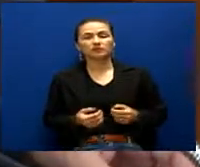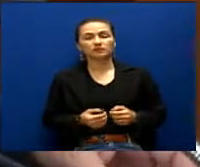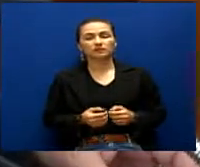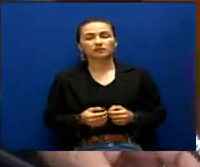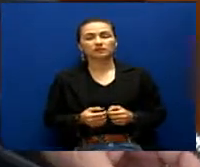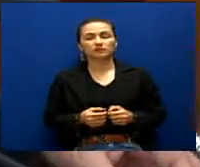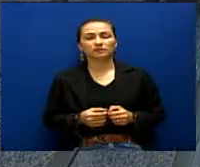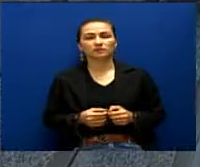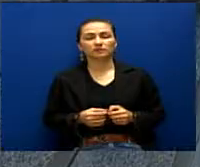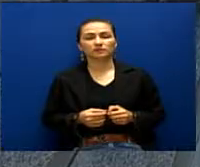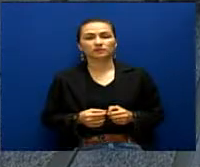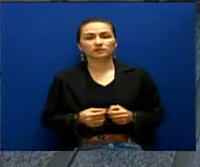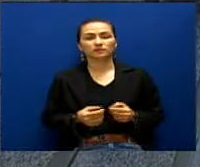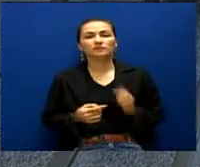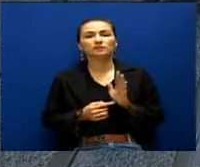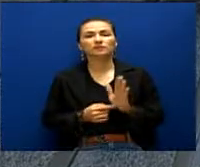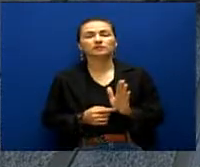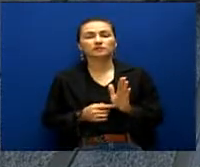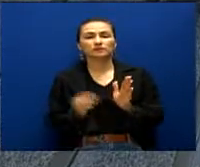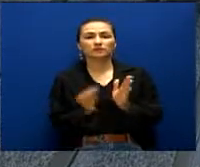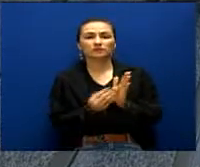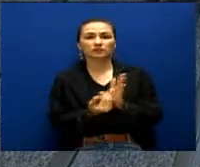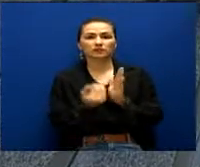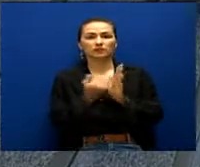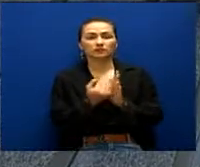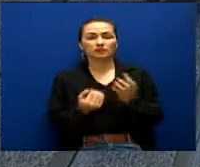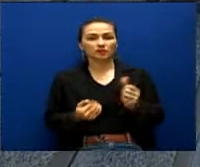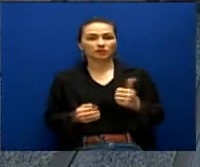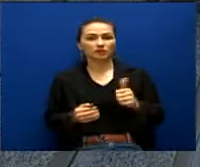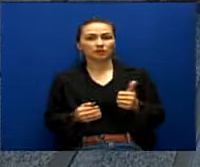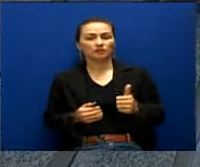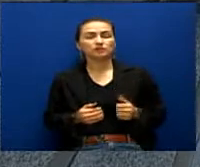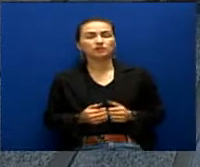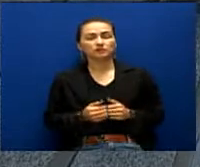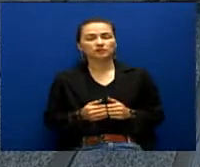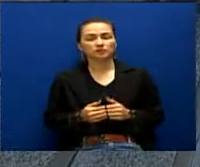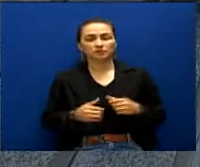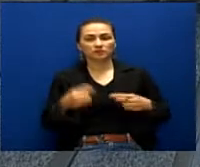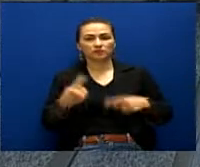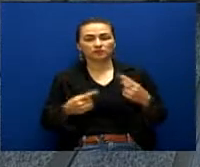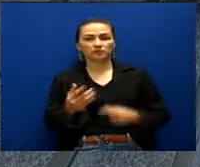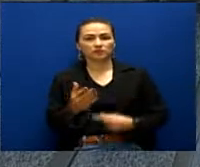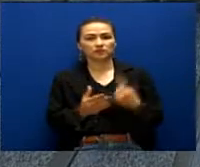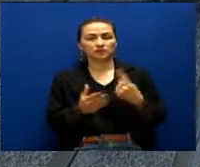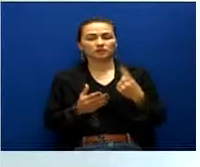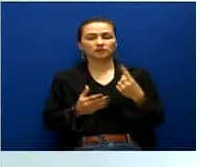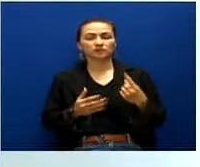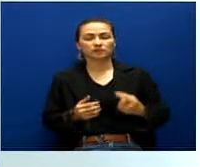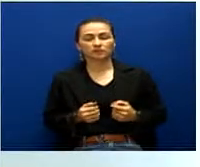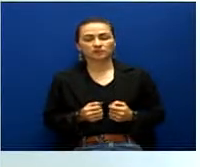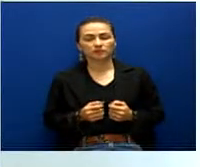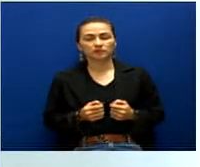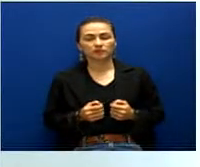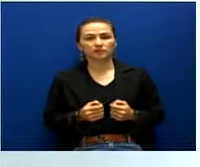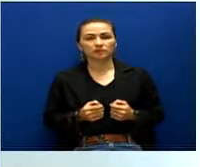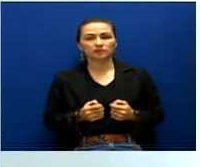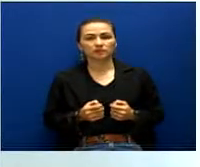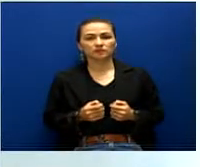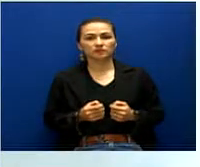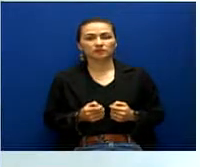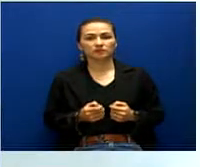Eu apresentei 11 emendas. Na primeira discussão, a emenda primeiro, que trata aí